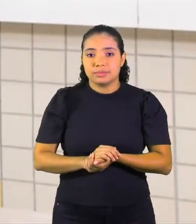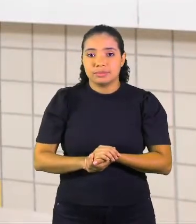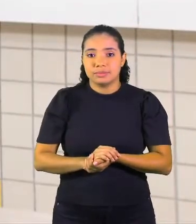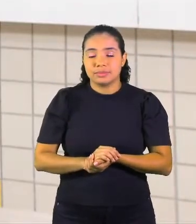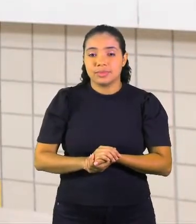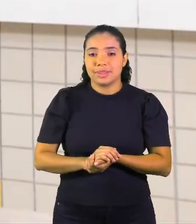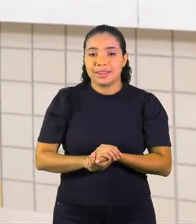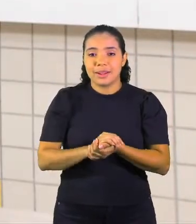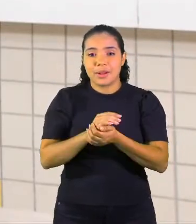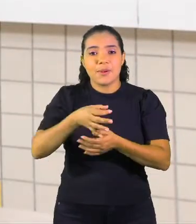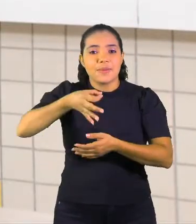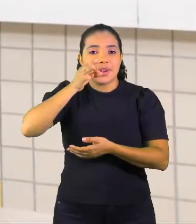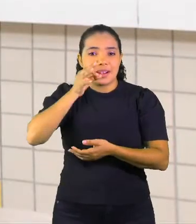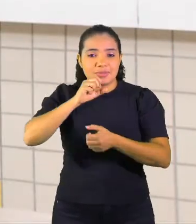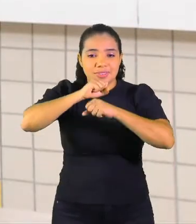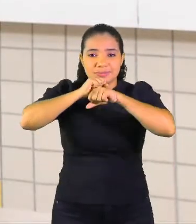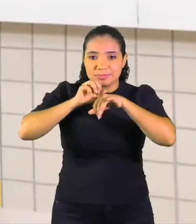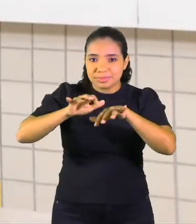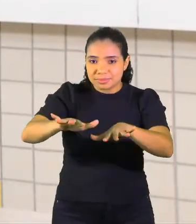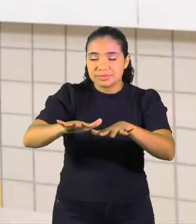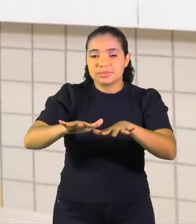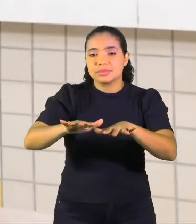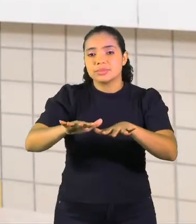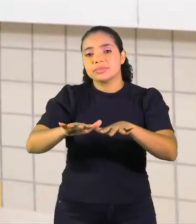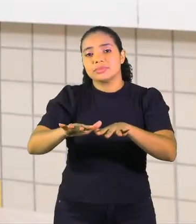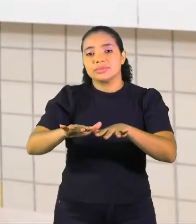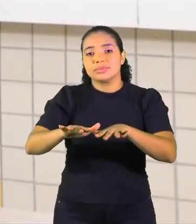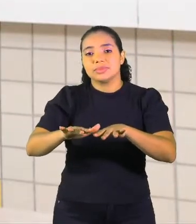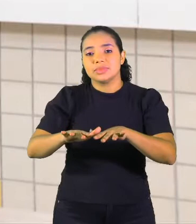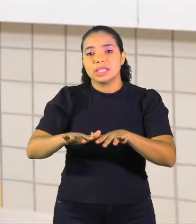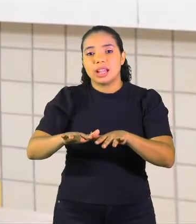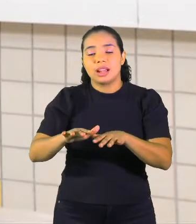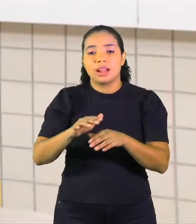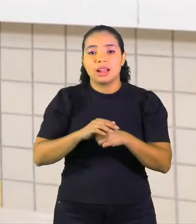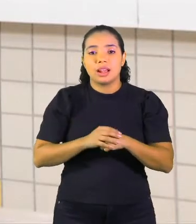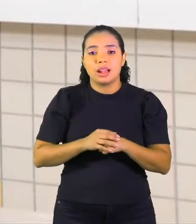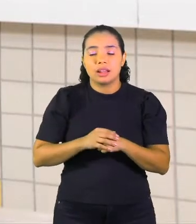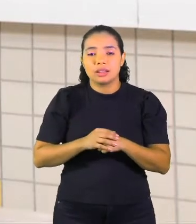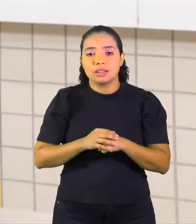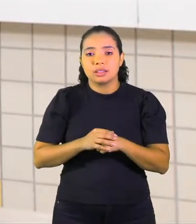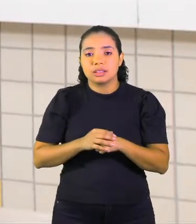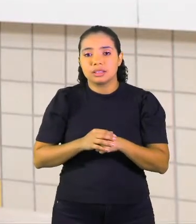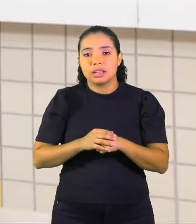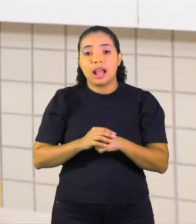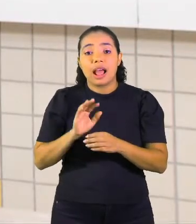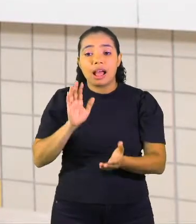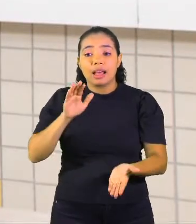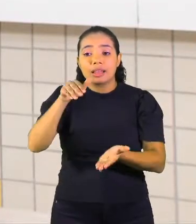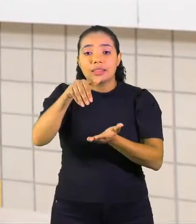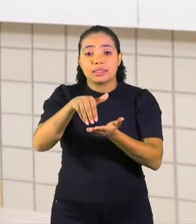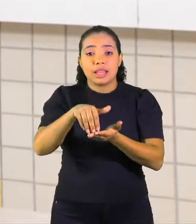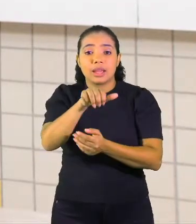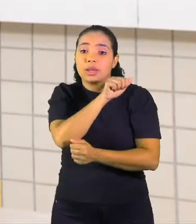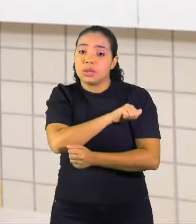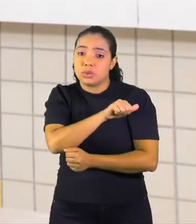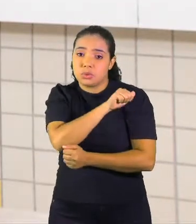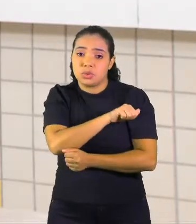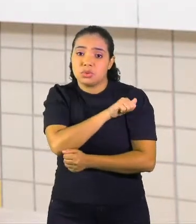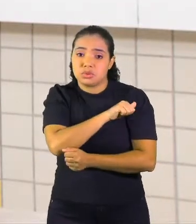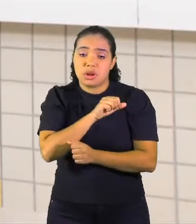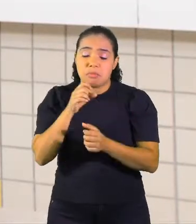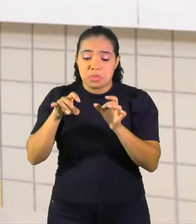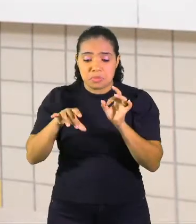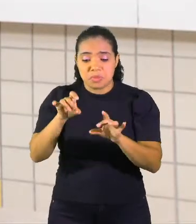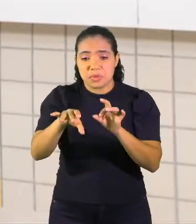difundido lentamente, timidamente, pelo litoral até chegar no Rio de Janeiro.